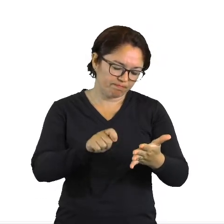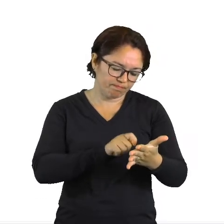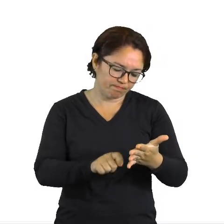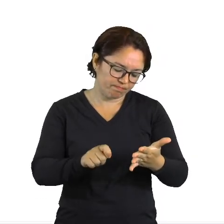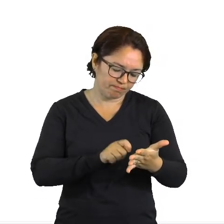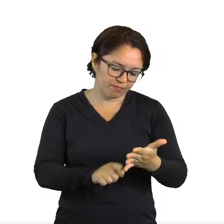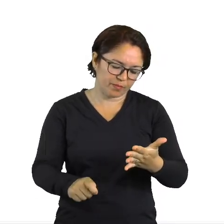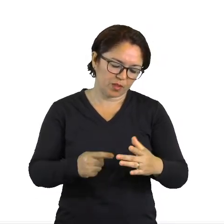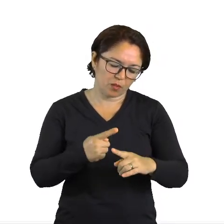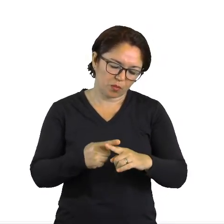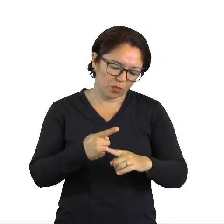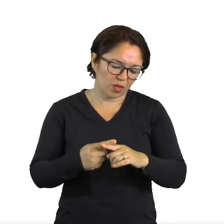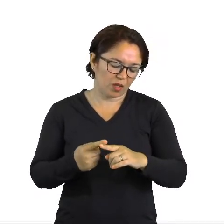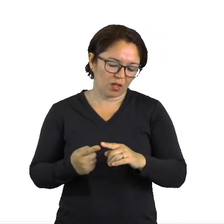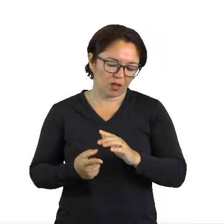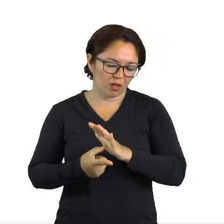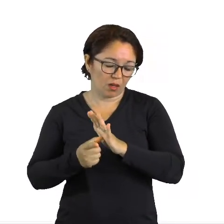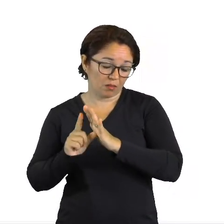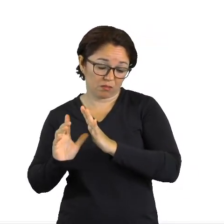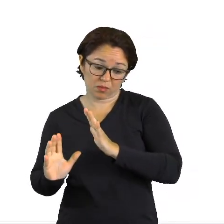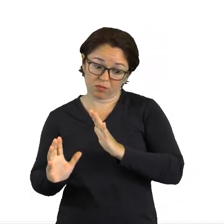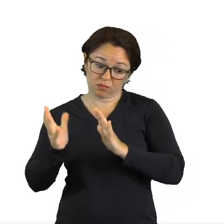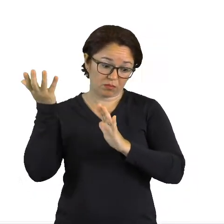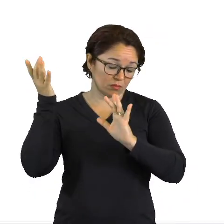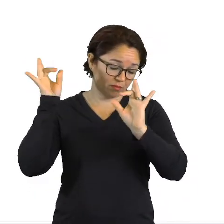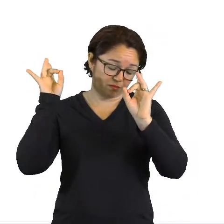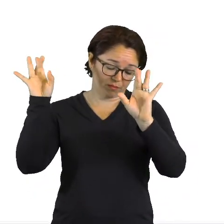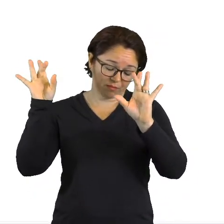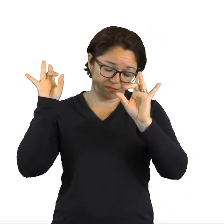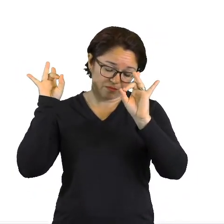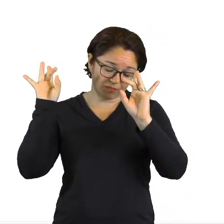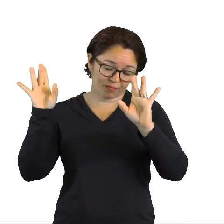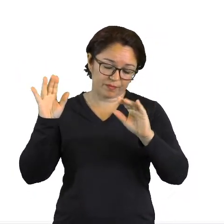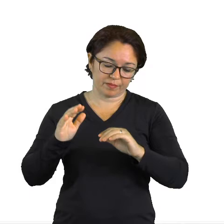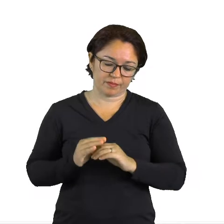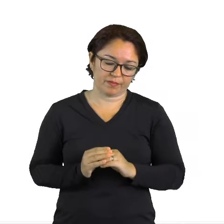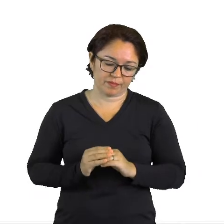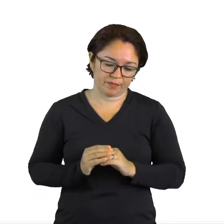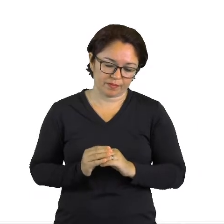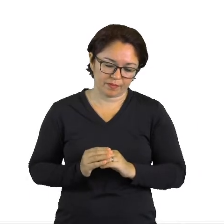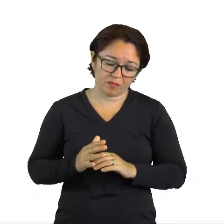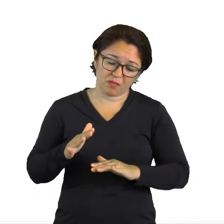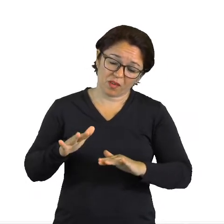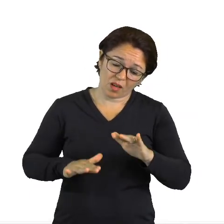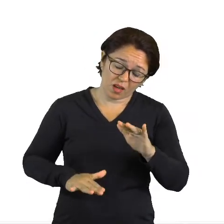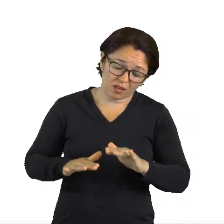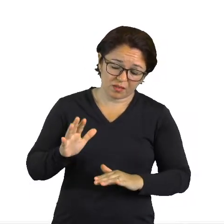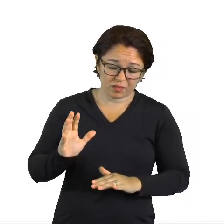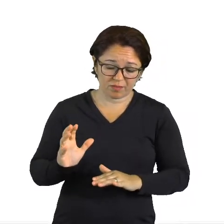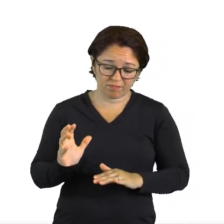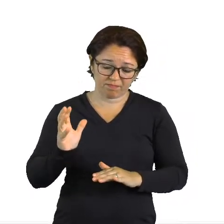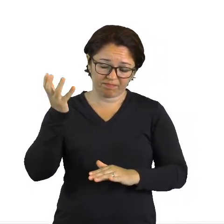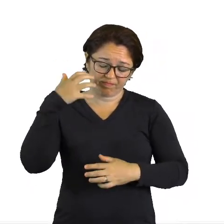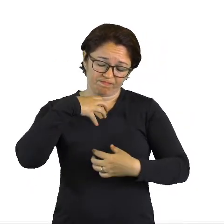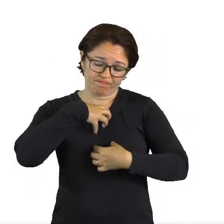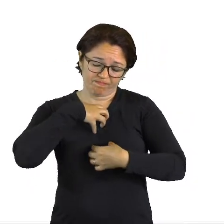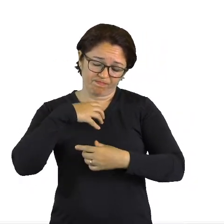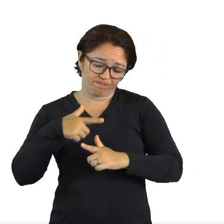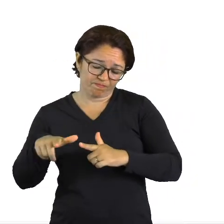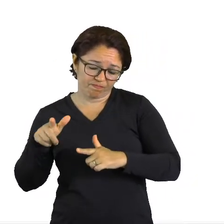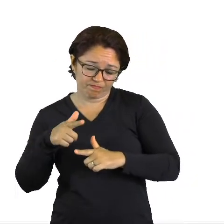porque aconteceu alguma coisa especial, geralmente mais desagradável do que